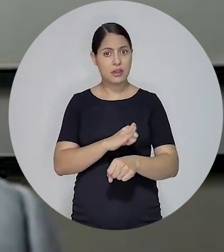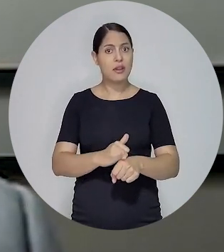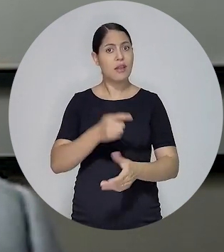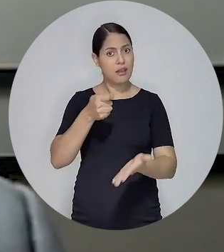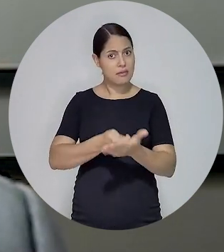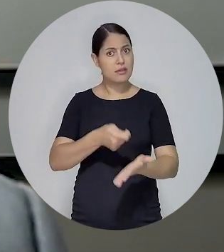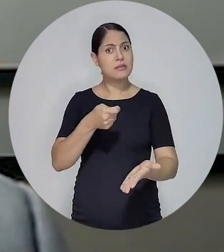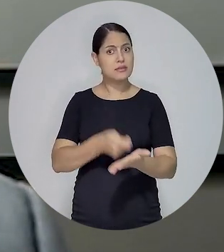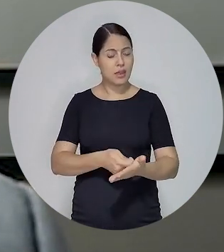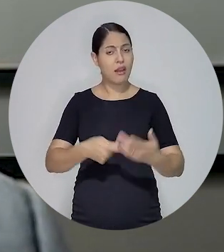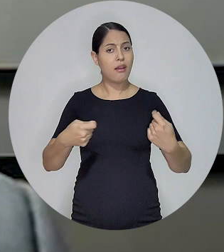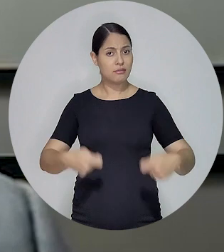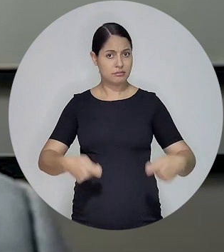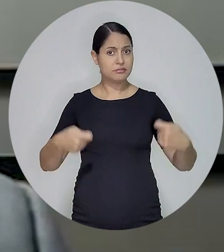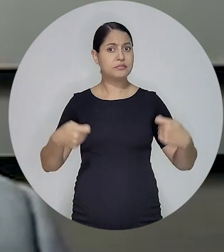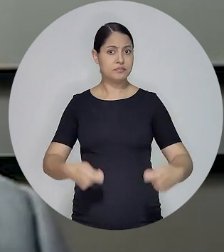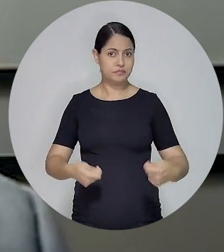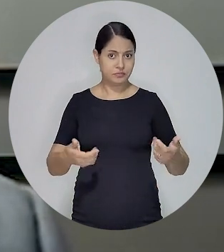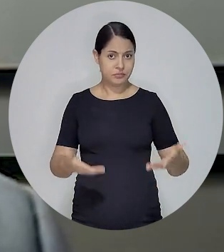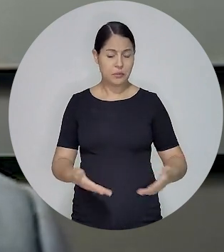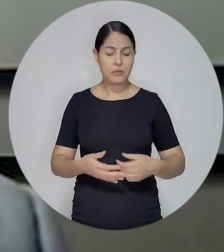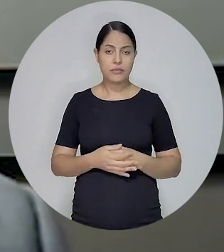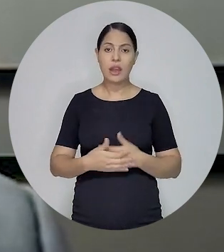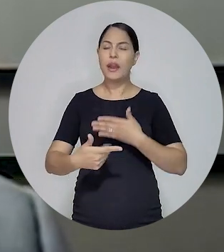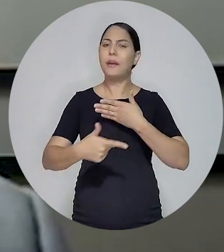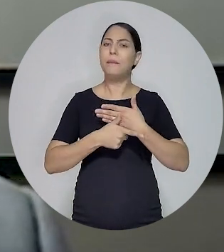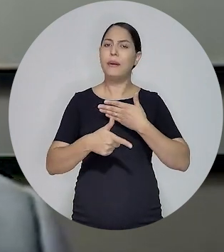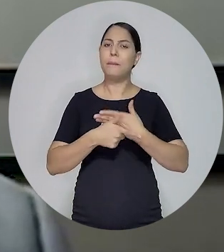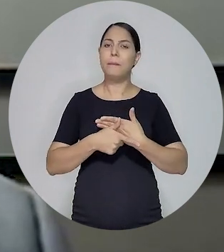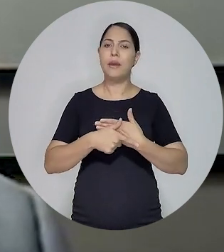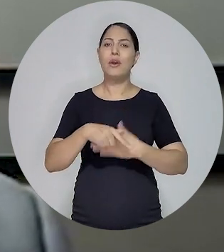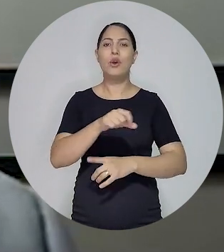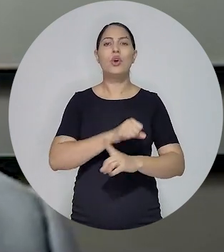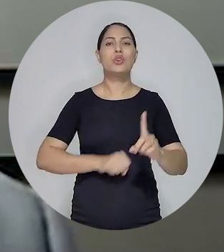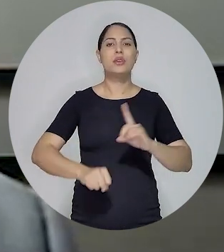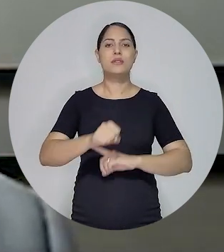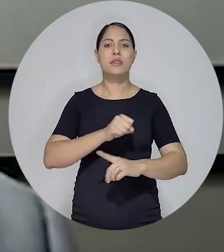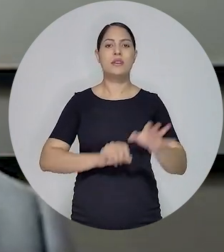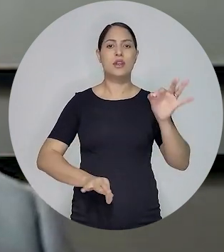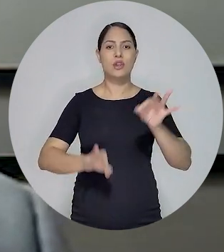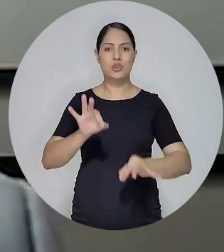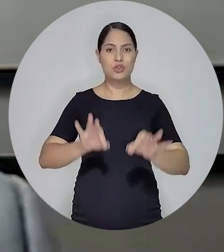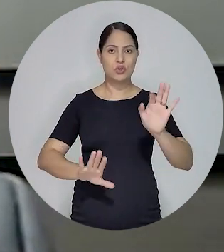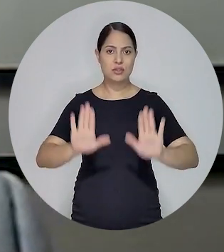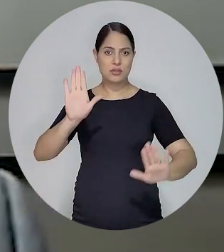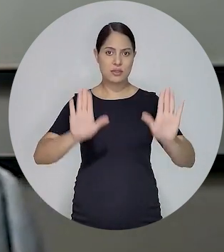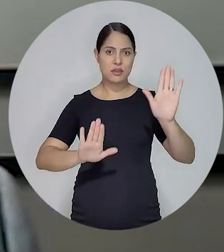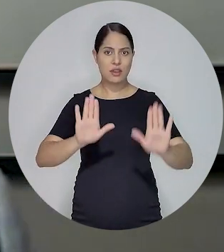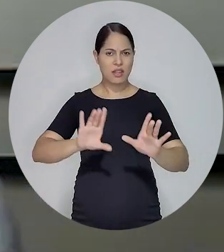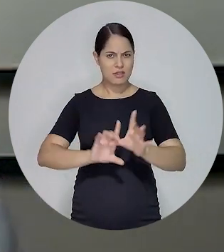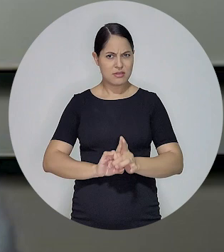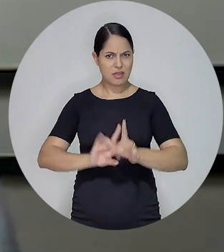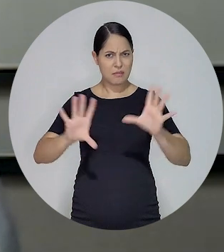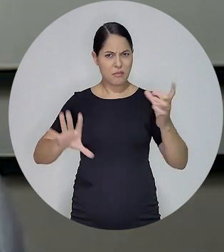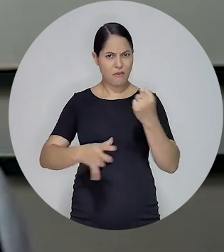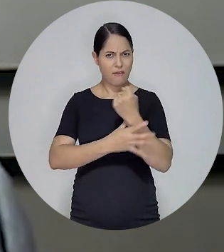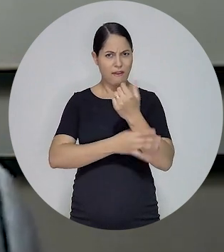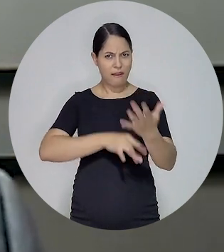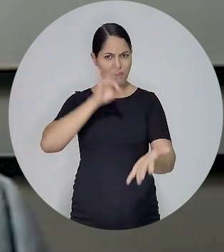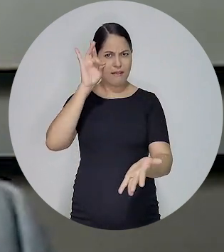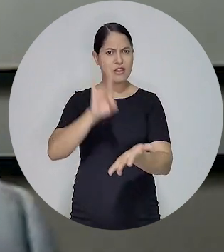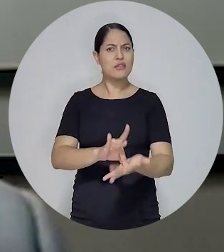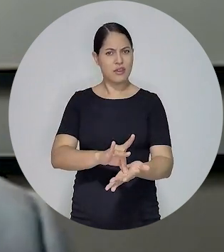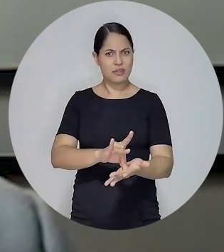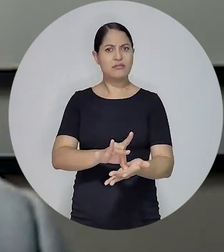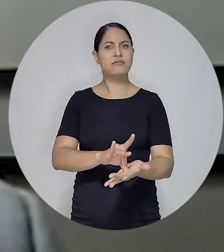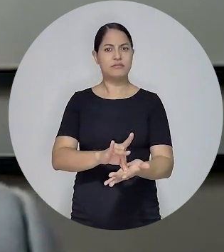Também é uma das obrigações dessas instituições, né? O papel da Justiça Eleitoral como instituição garantidora